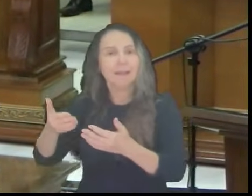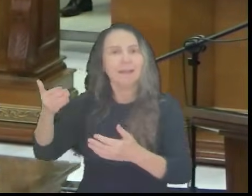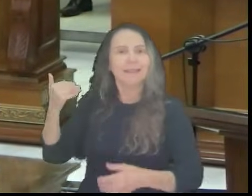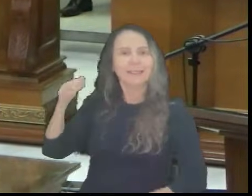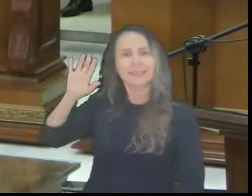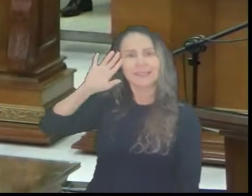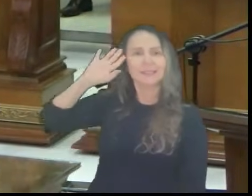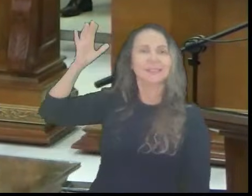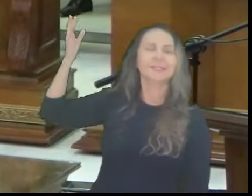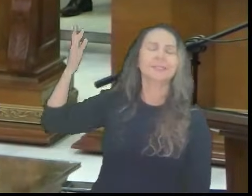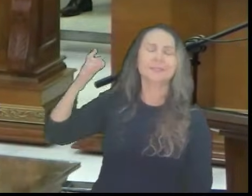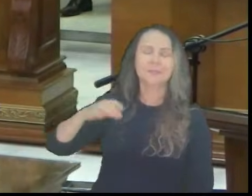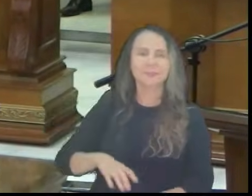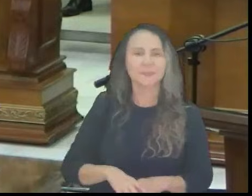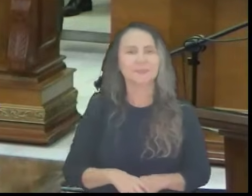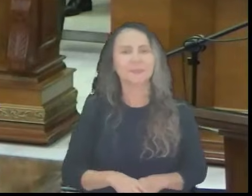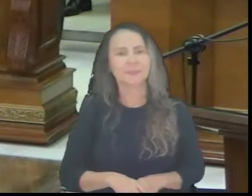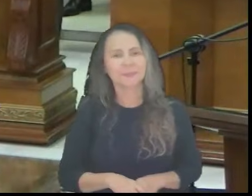e dos anciãos.